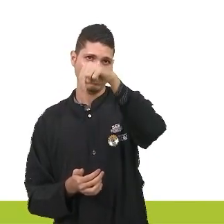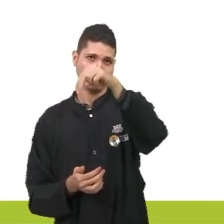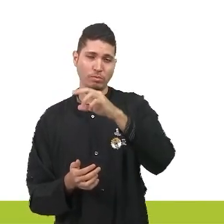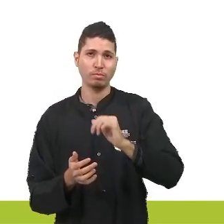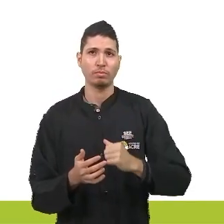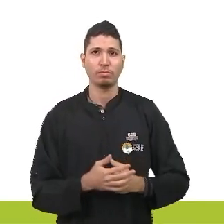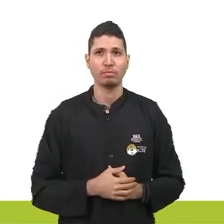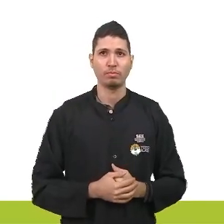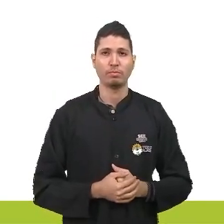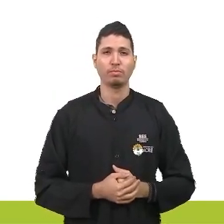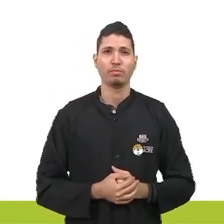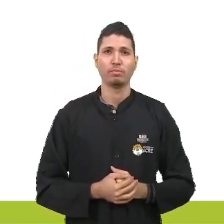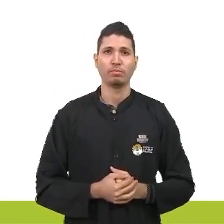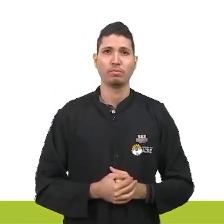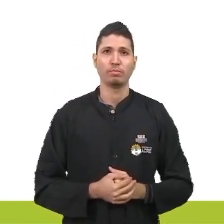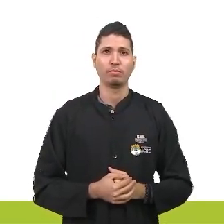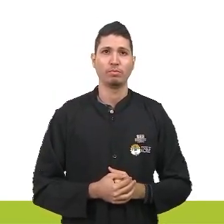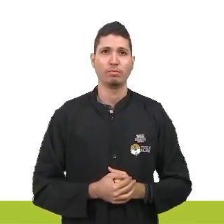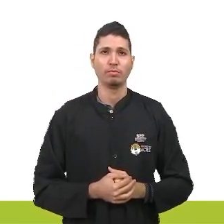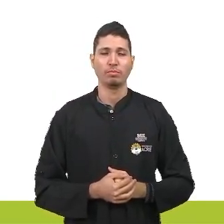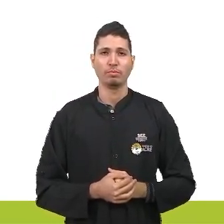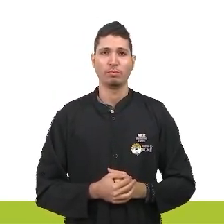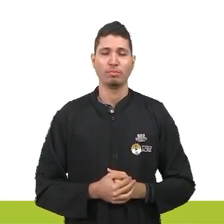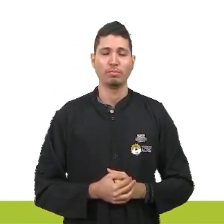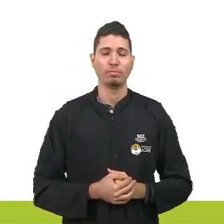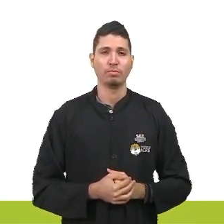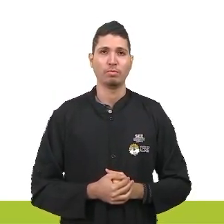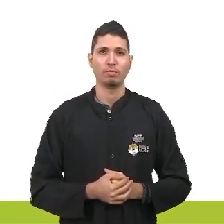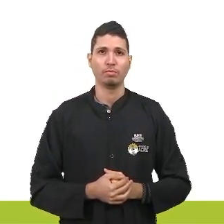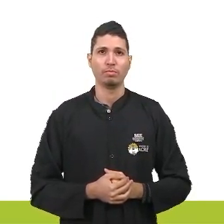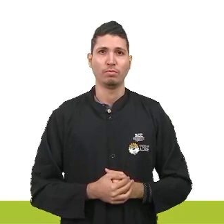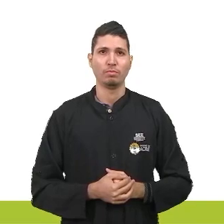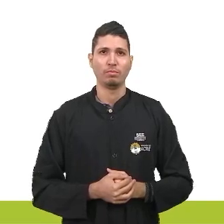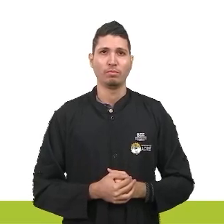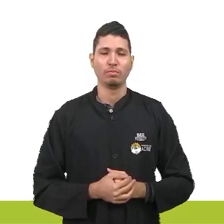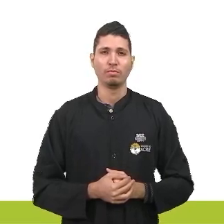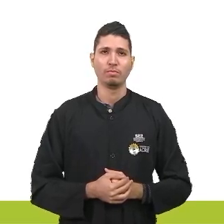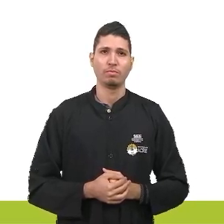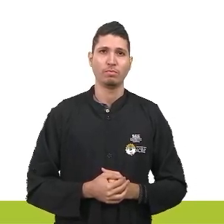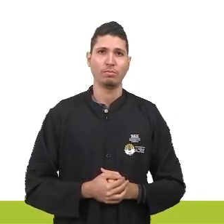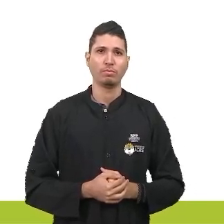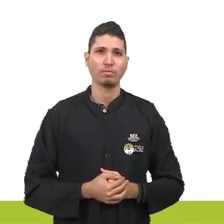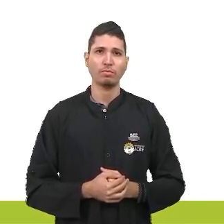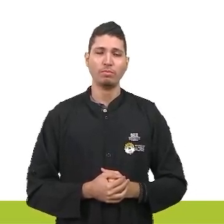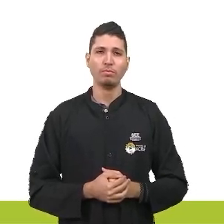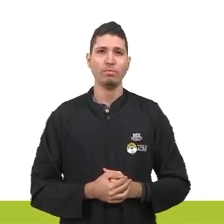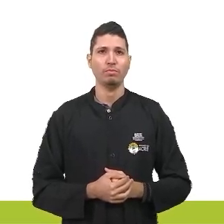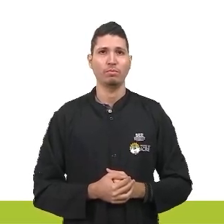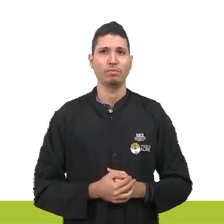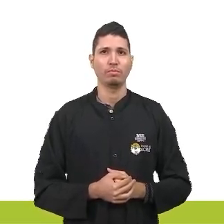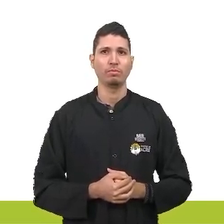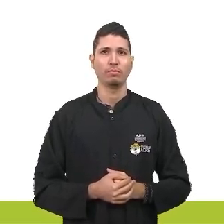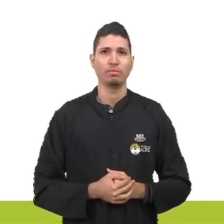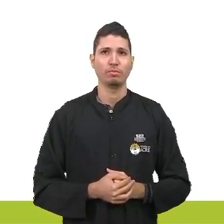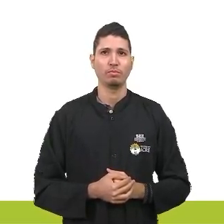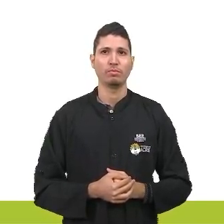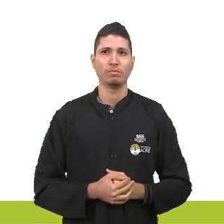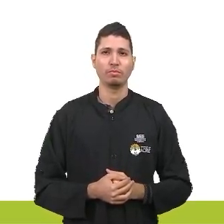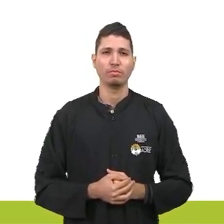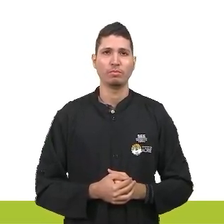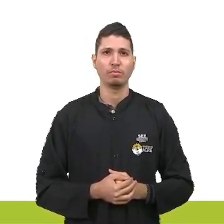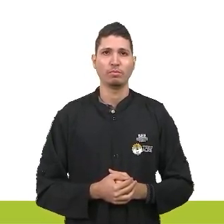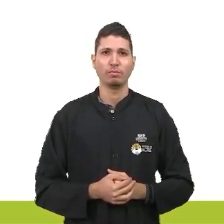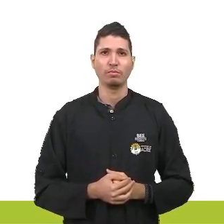Centro-Oeste e Norte, no caso Norte, depois o Centro-Oeste em último aí da população brasileira, tá? Então são as regiões que mais